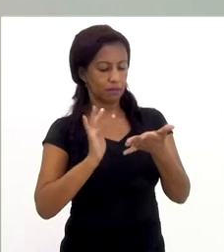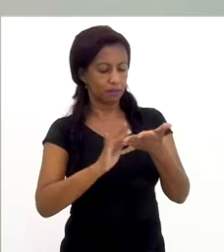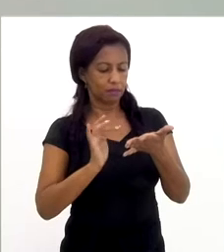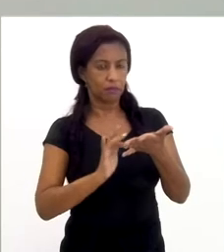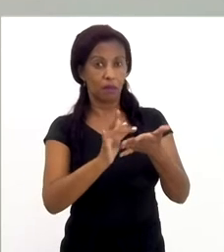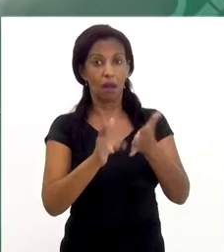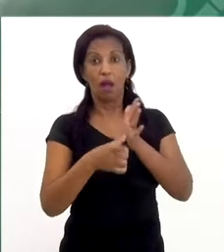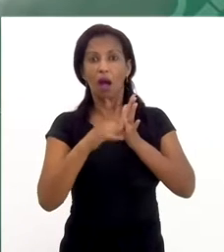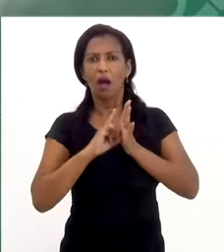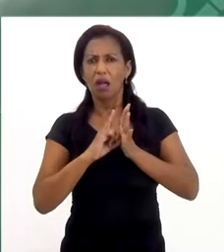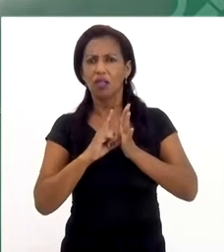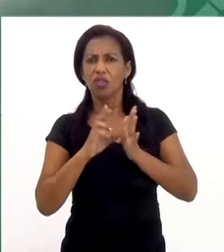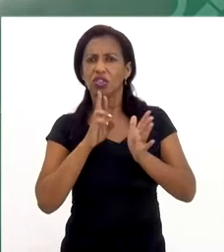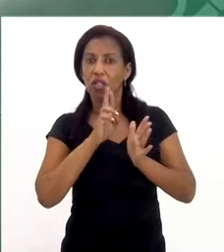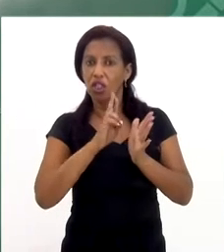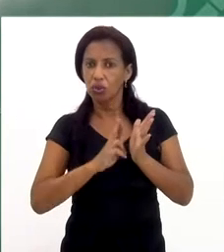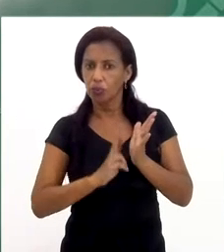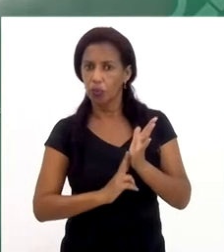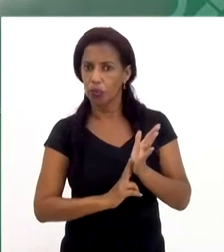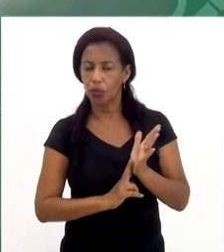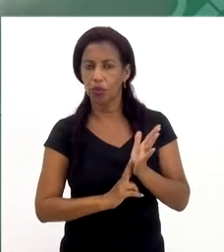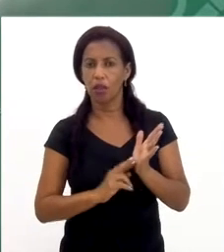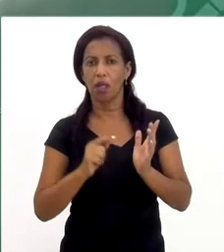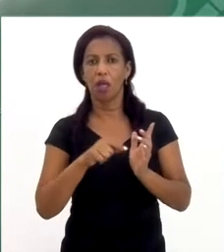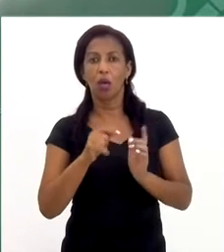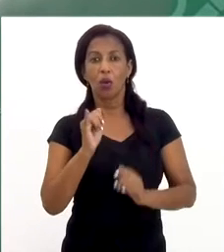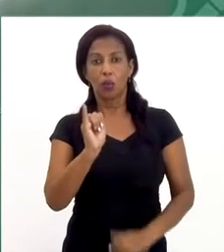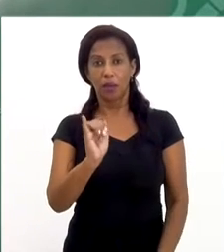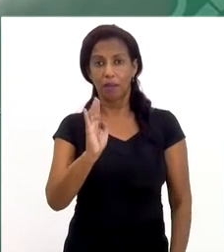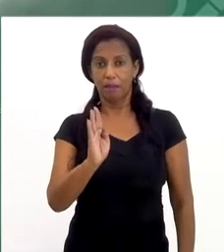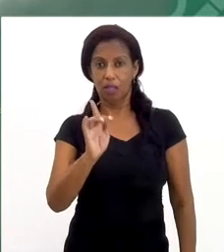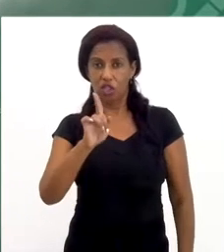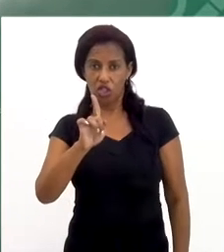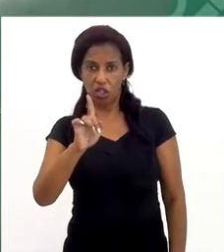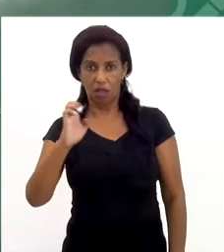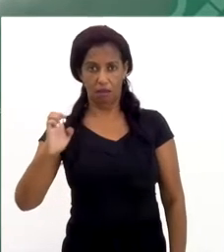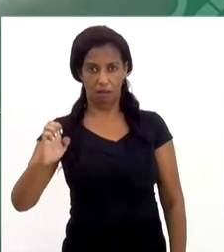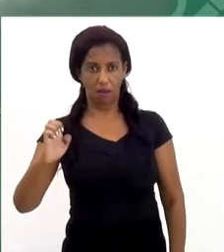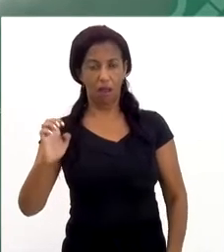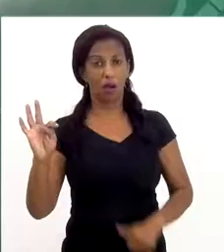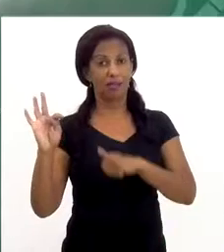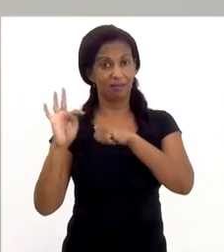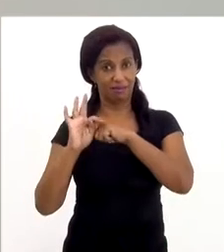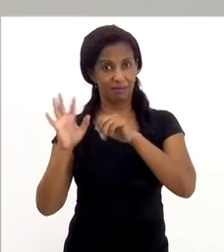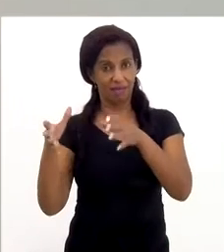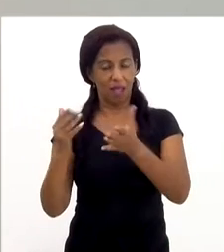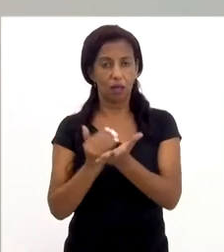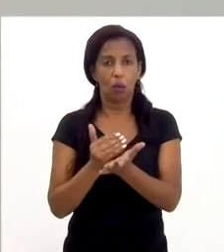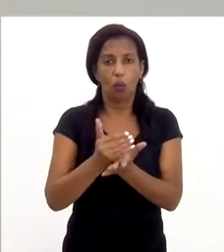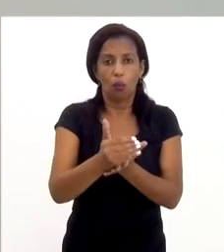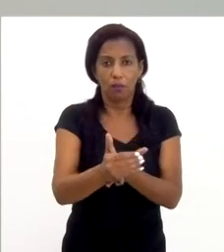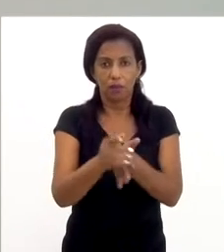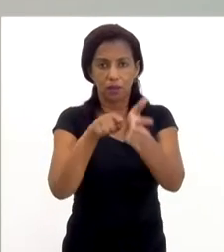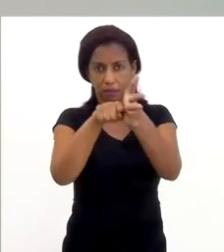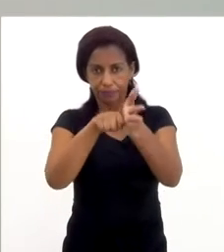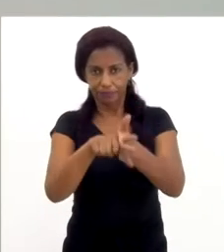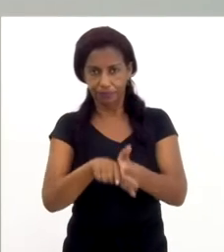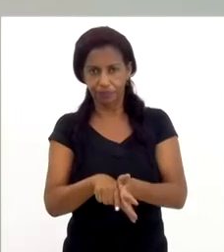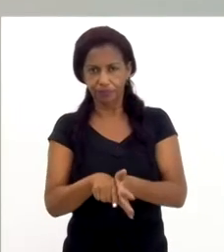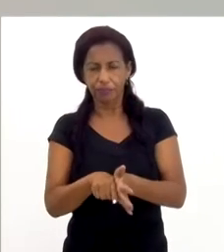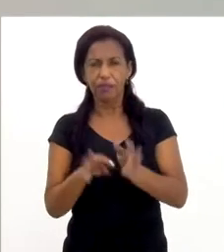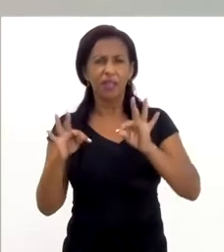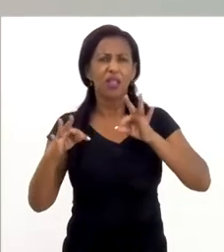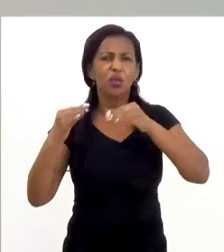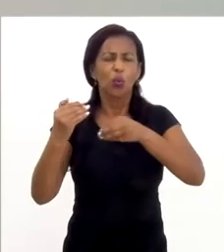mas antes de responderem os técnicos do IBGE né ao iniciar